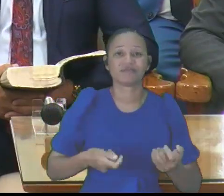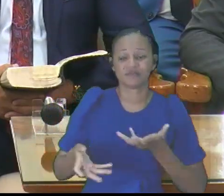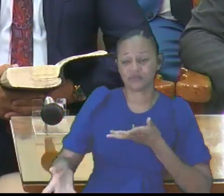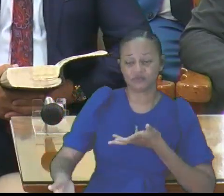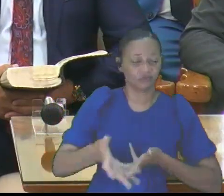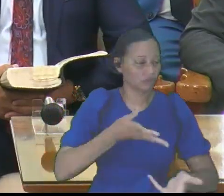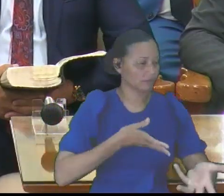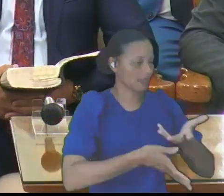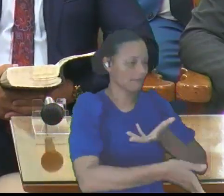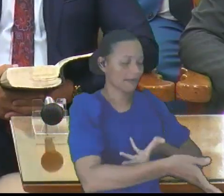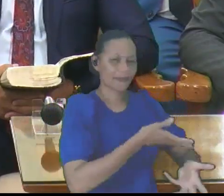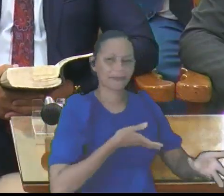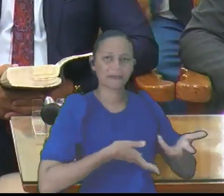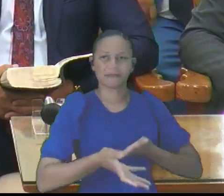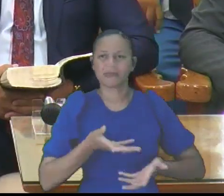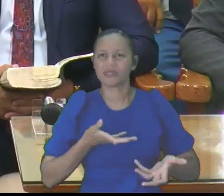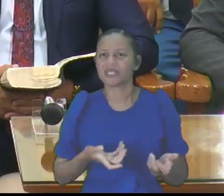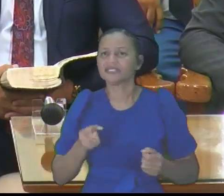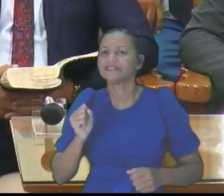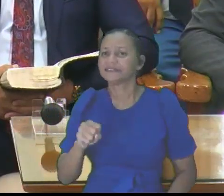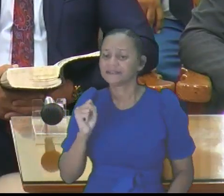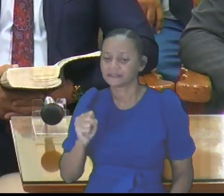uns dos outros.